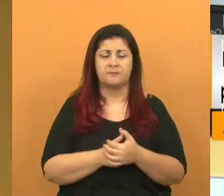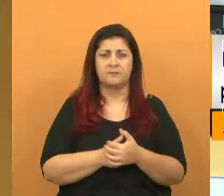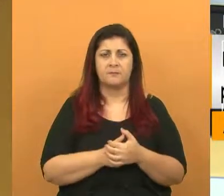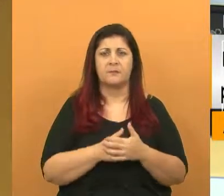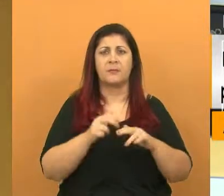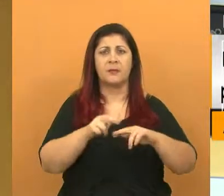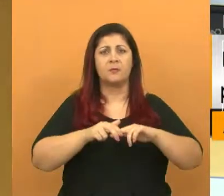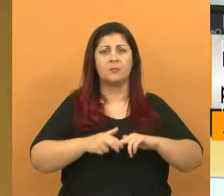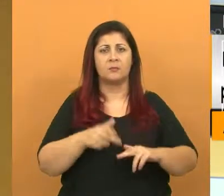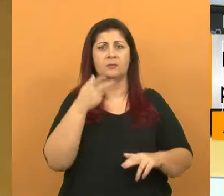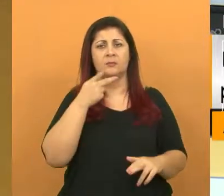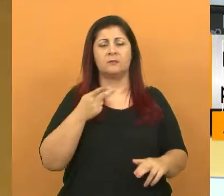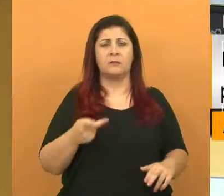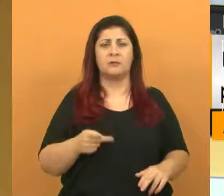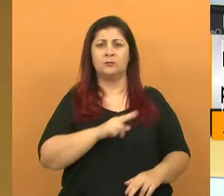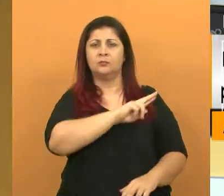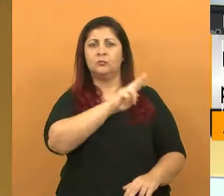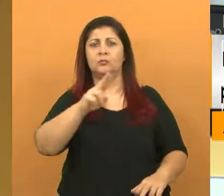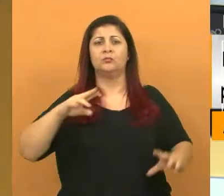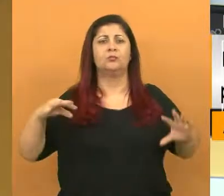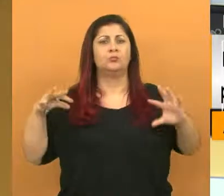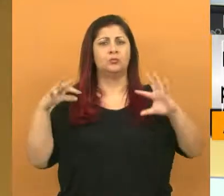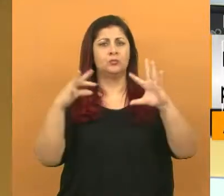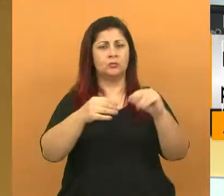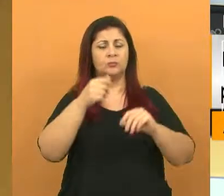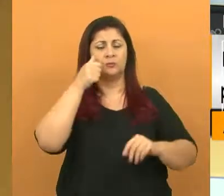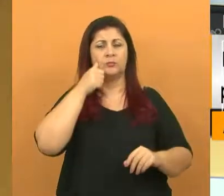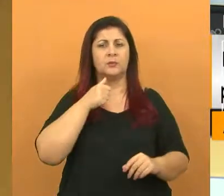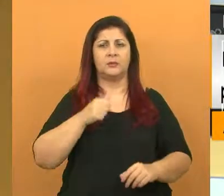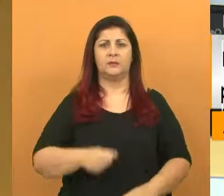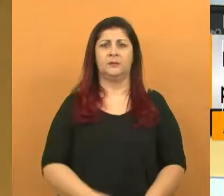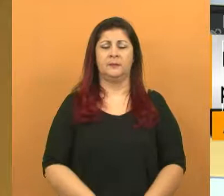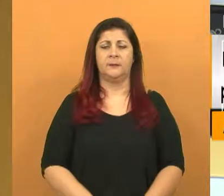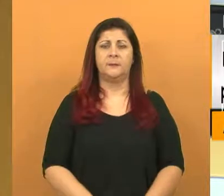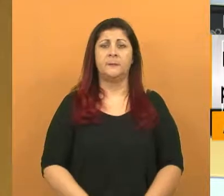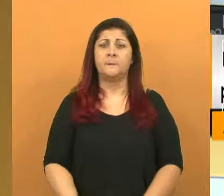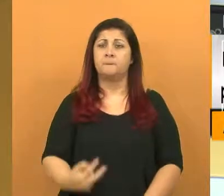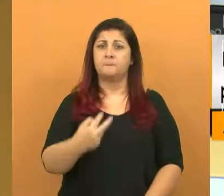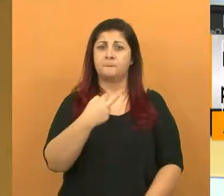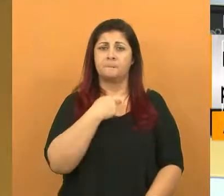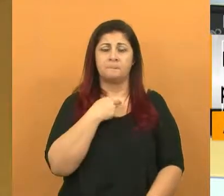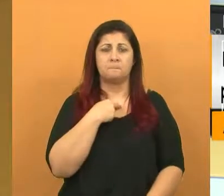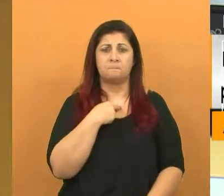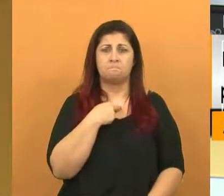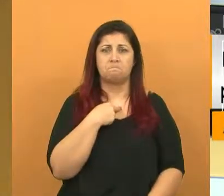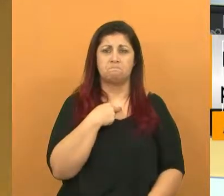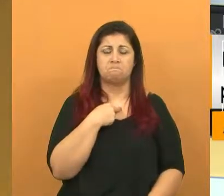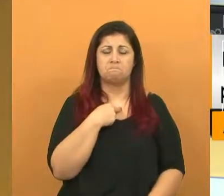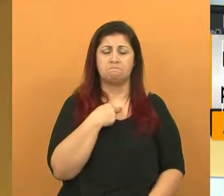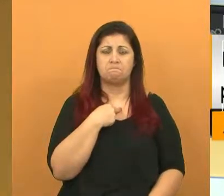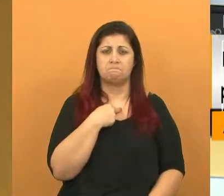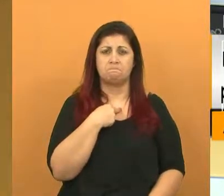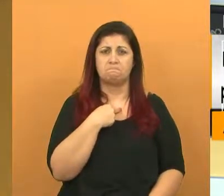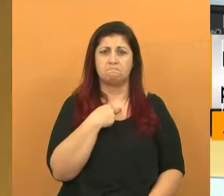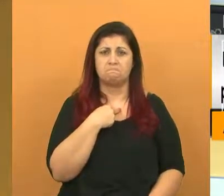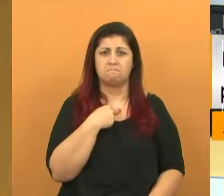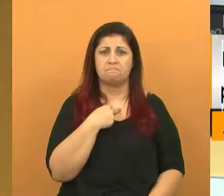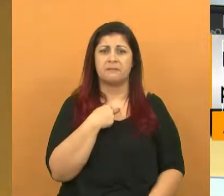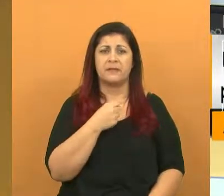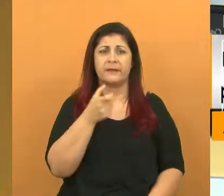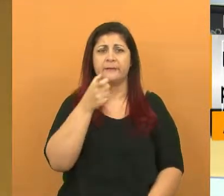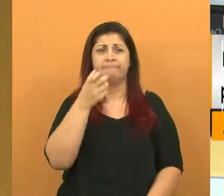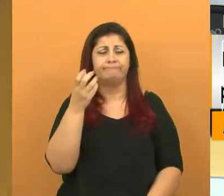Por isso que eu estou falando aqui em nome das mulheres. Não dá para mim ficar com tanta